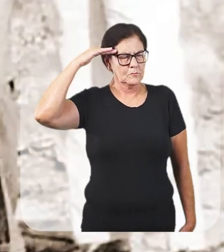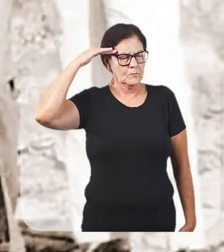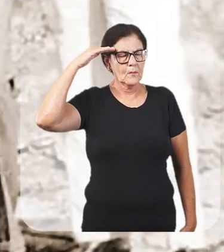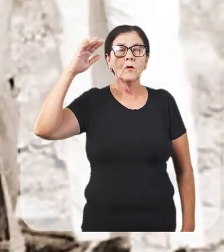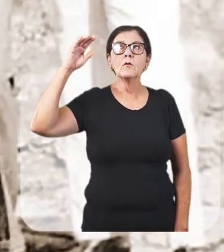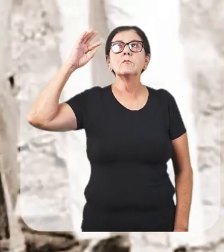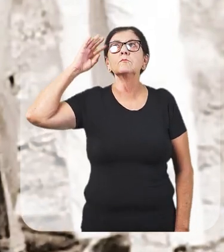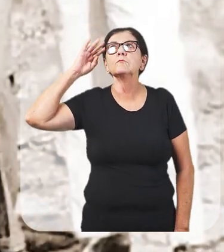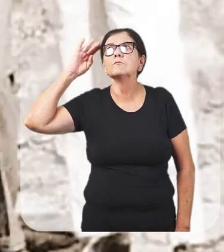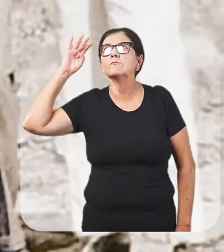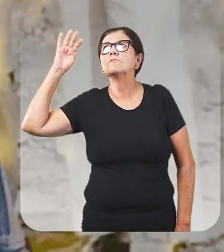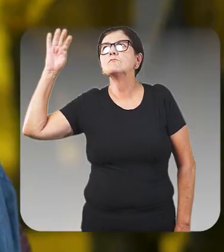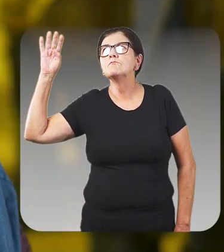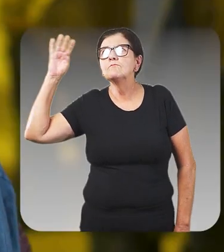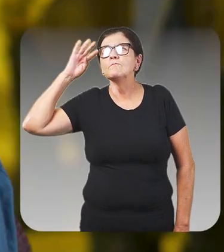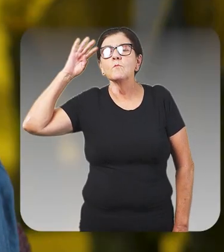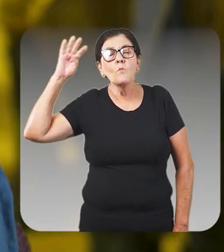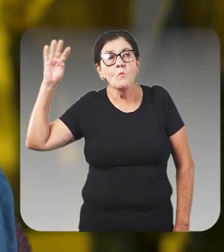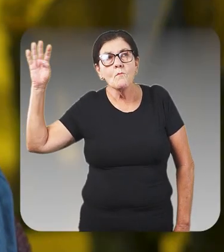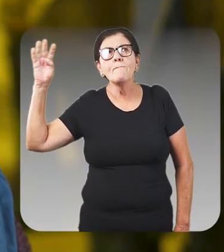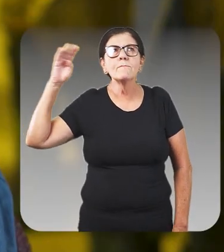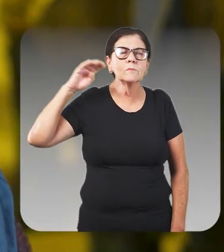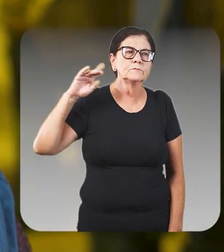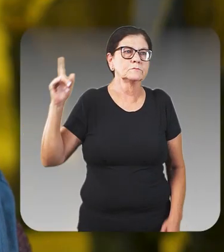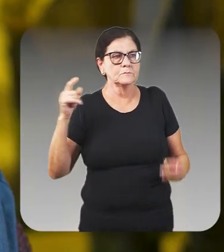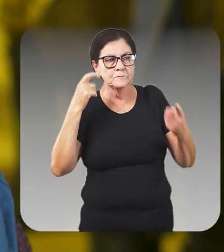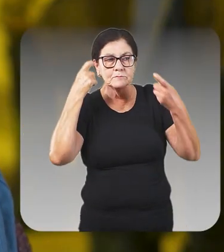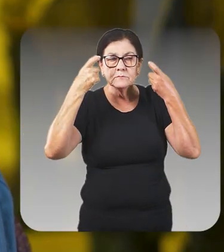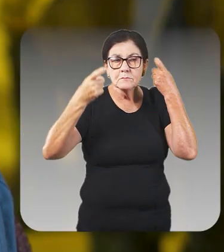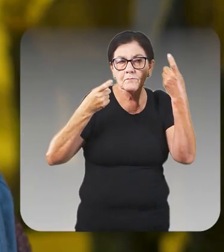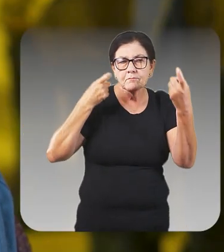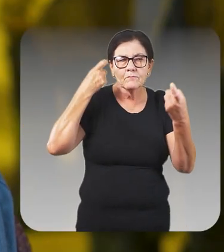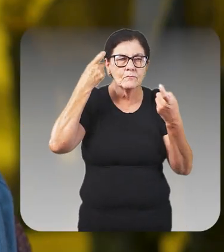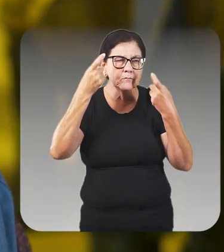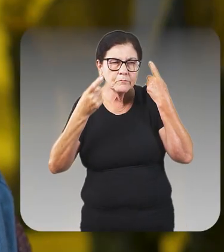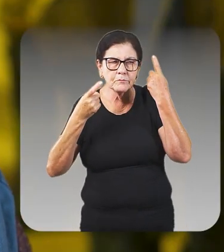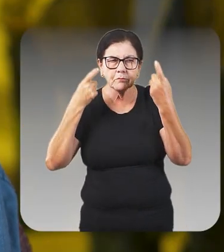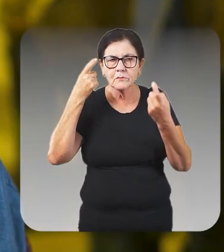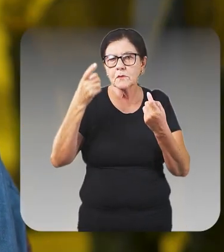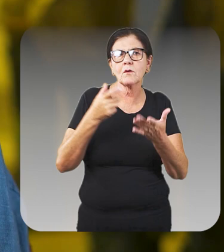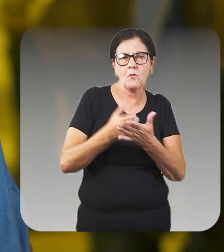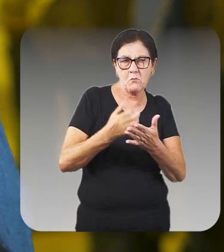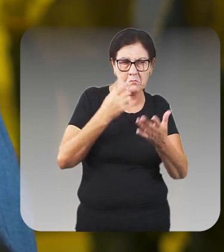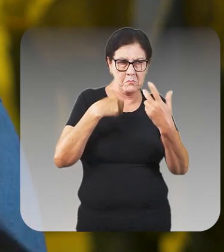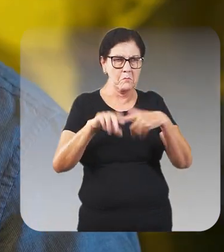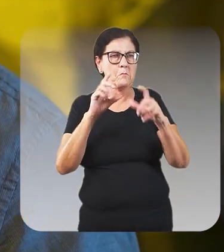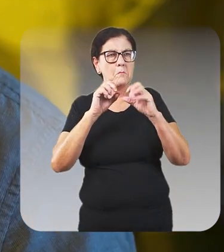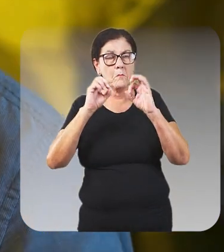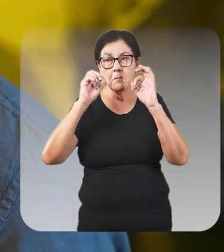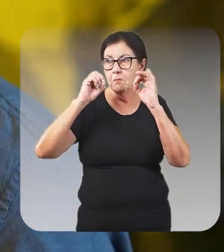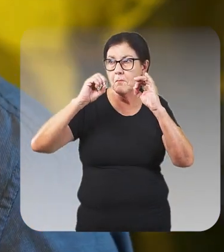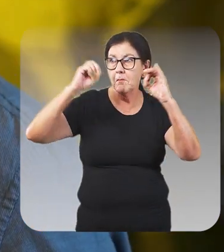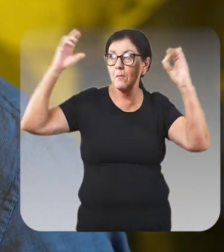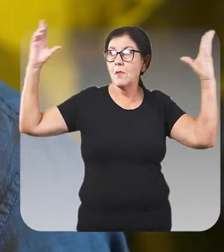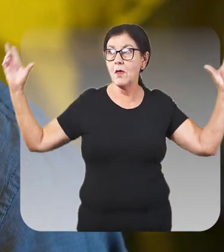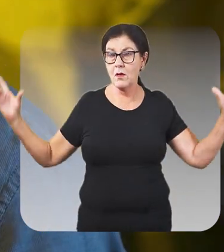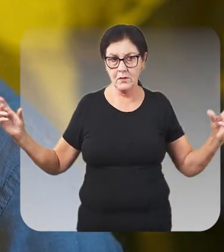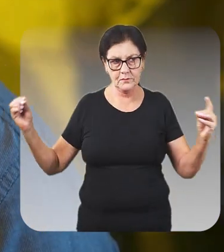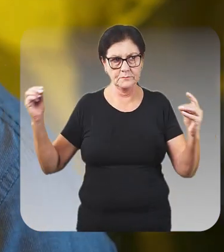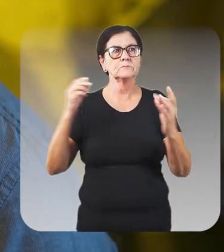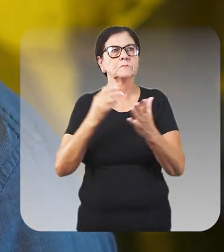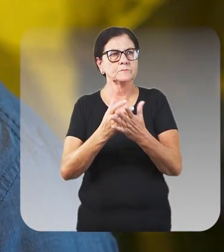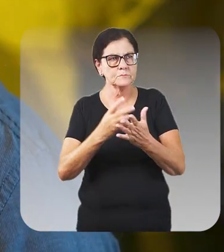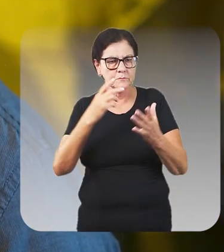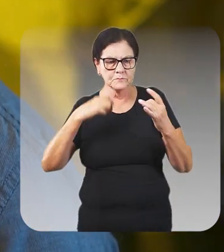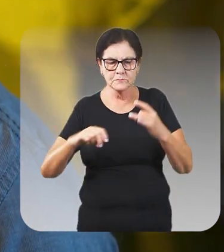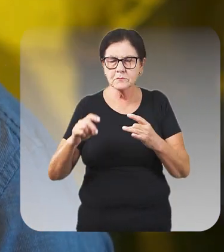processo político brasileiro. Então por isso é que você percebe claramente que existem um modelo